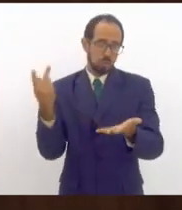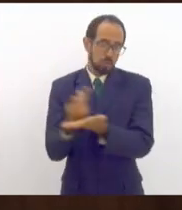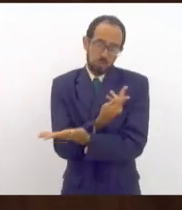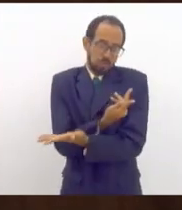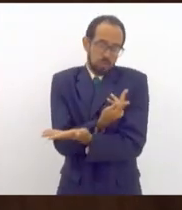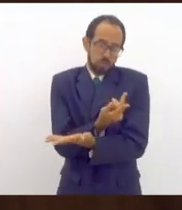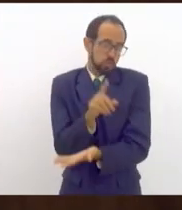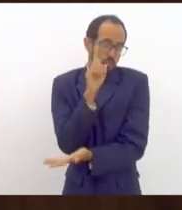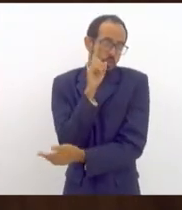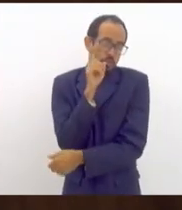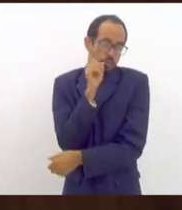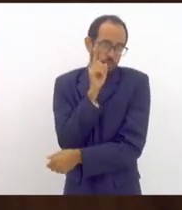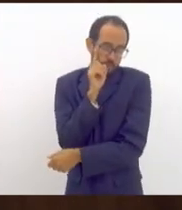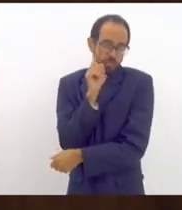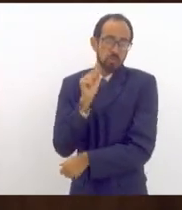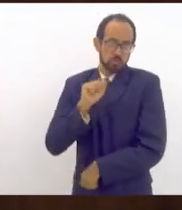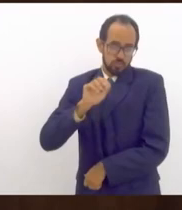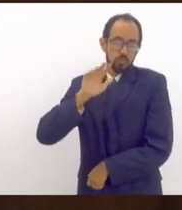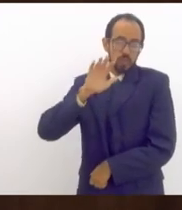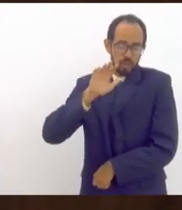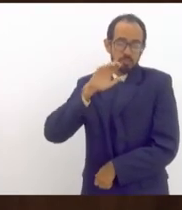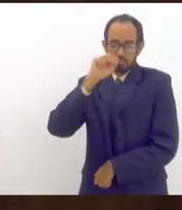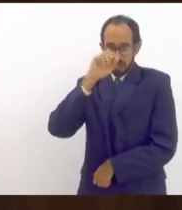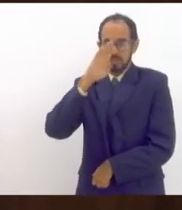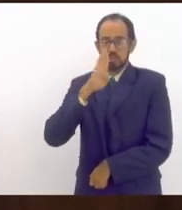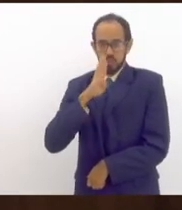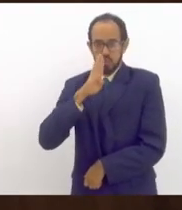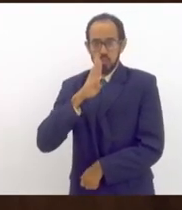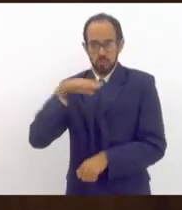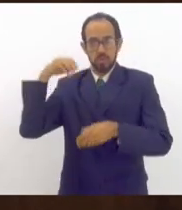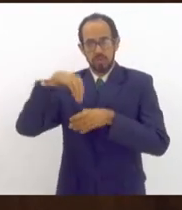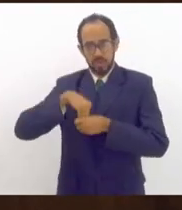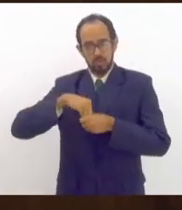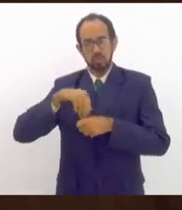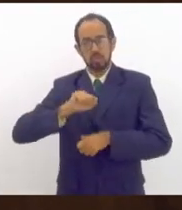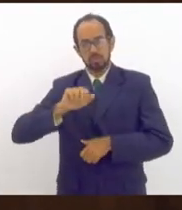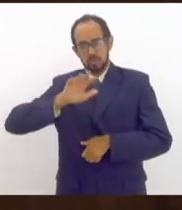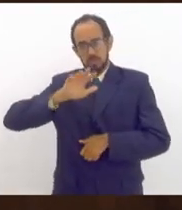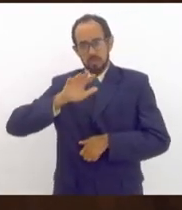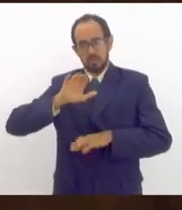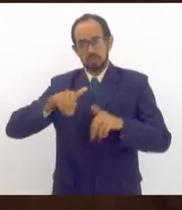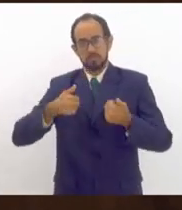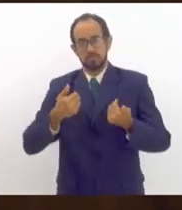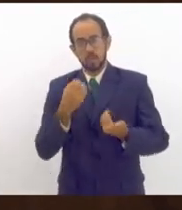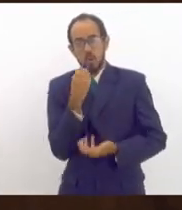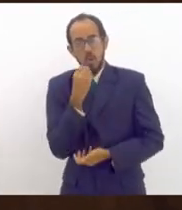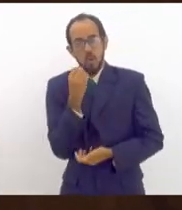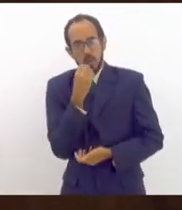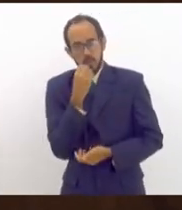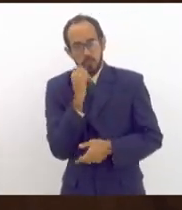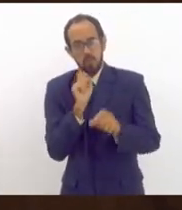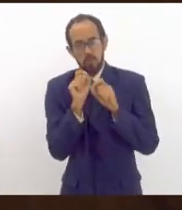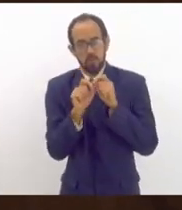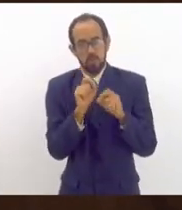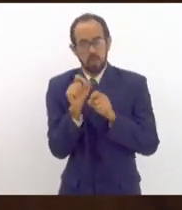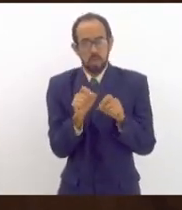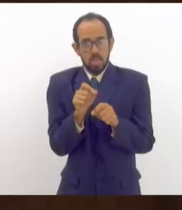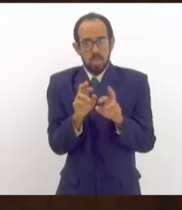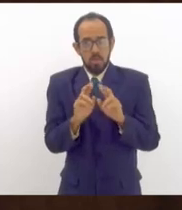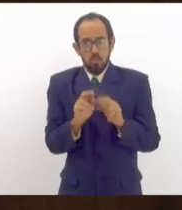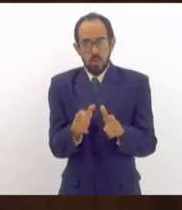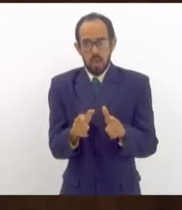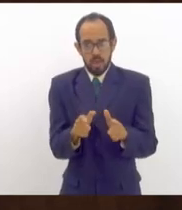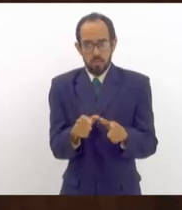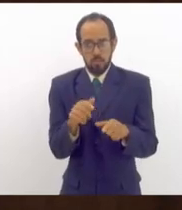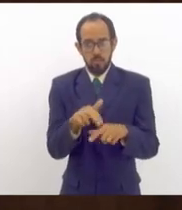no cotidiano das periferias do Brasil inteiro e dentro das favelas e evidentemente que não é por parte dos